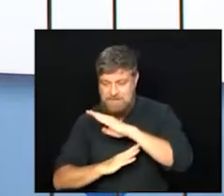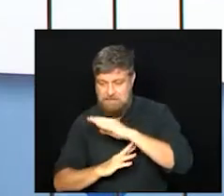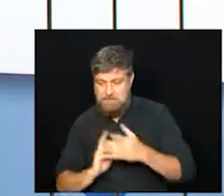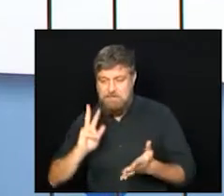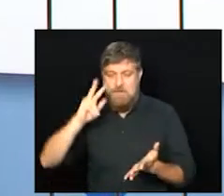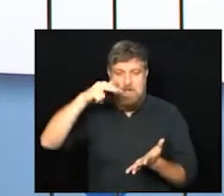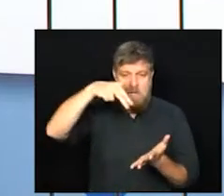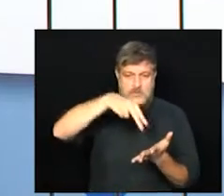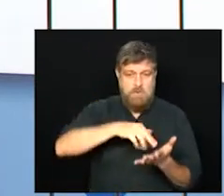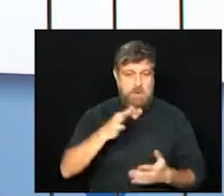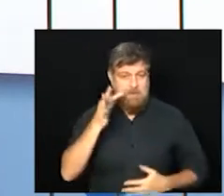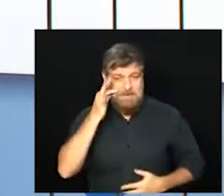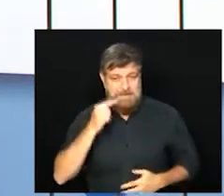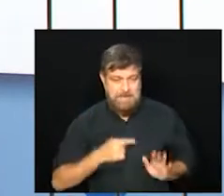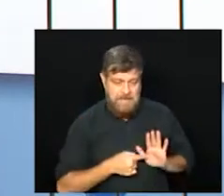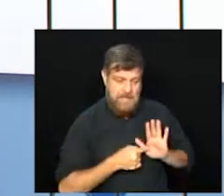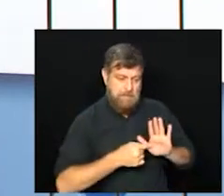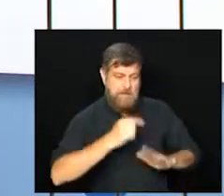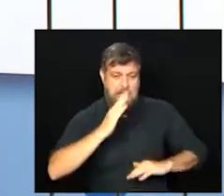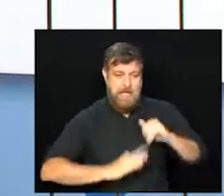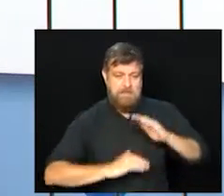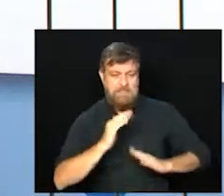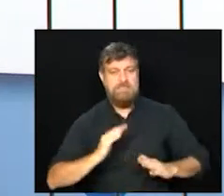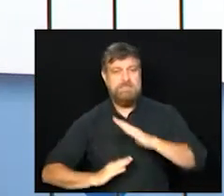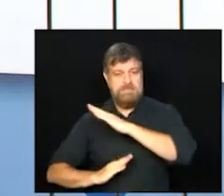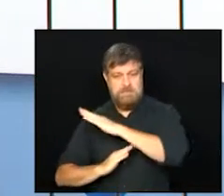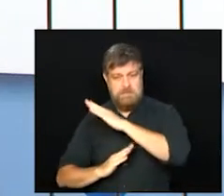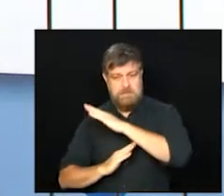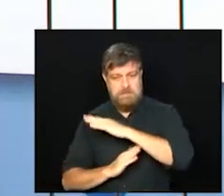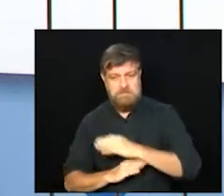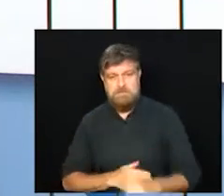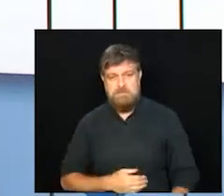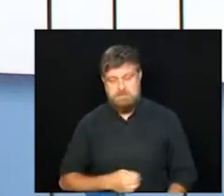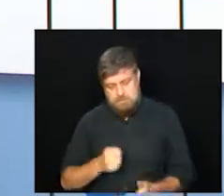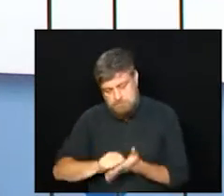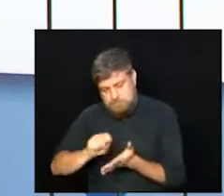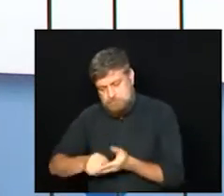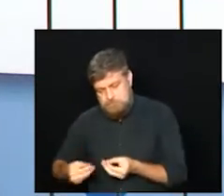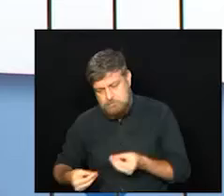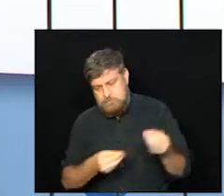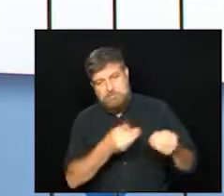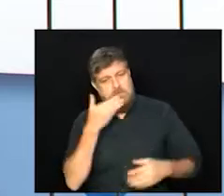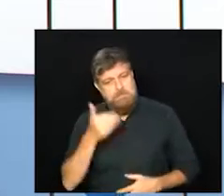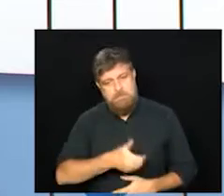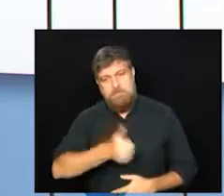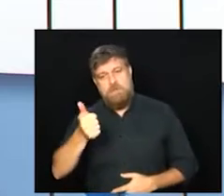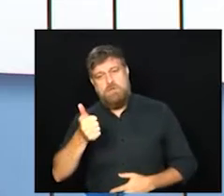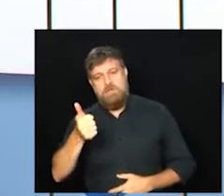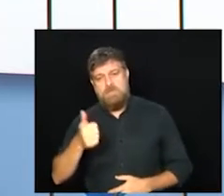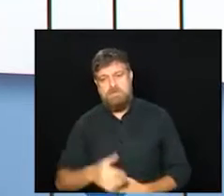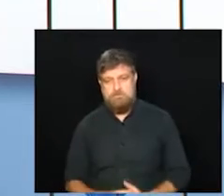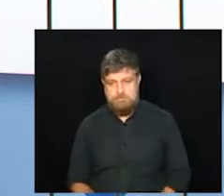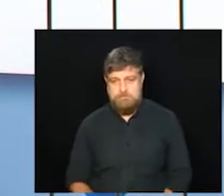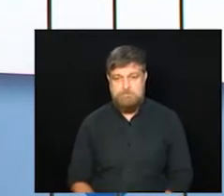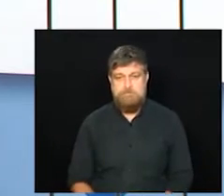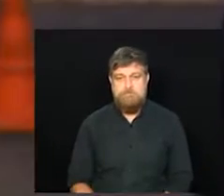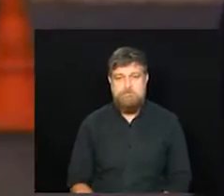representa também a atuação da Câmara Municipal quando faz as indicações de melhorias.